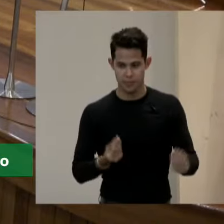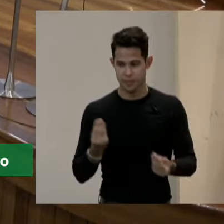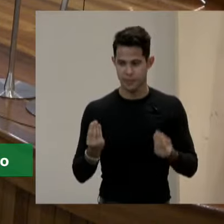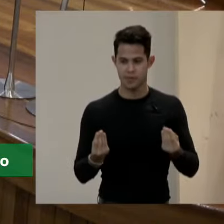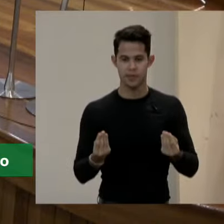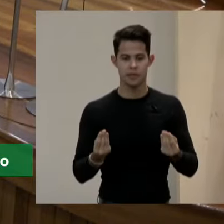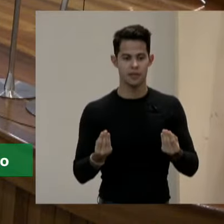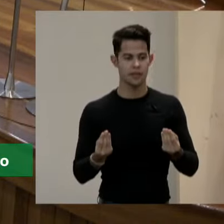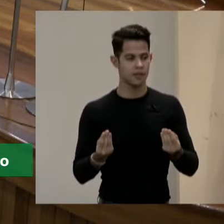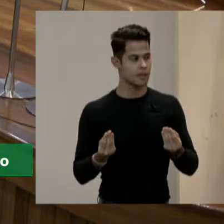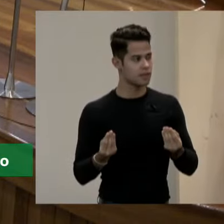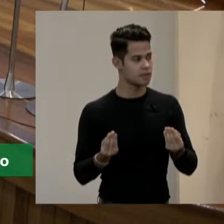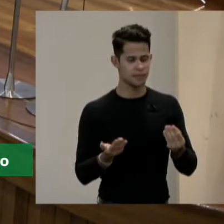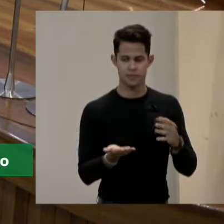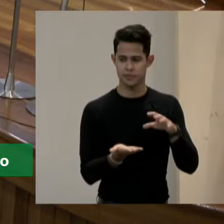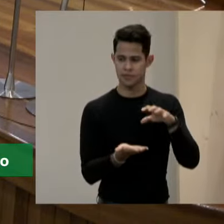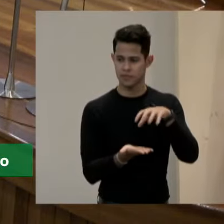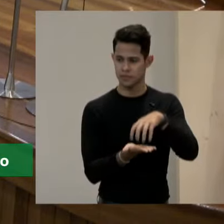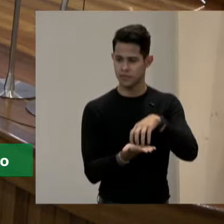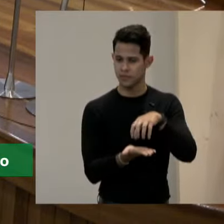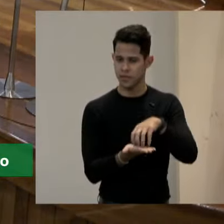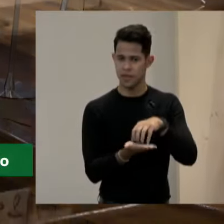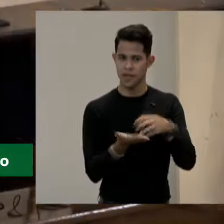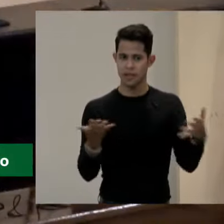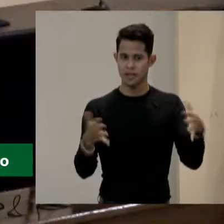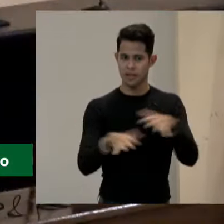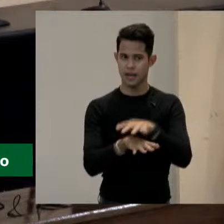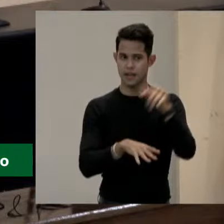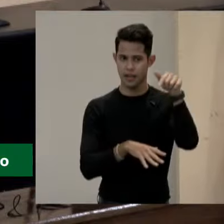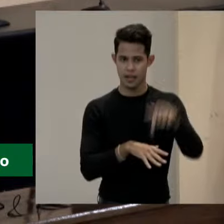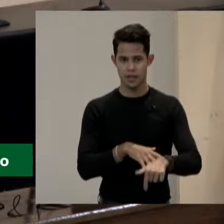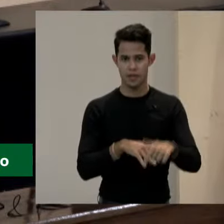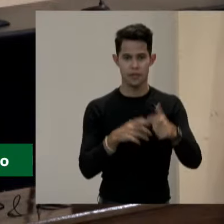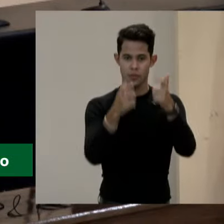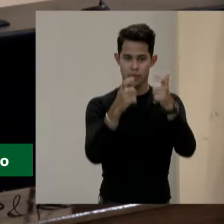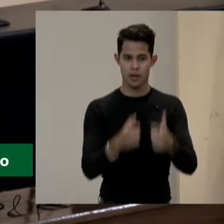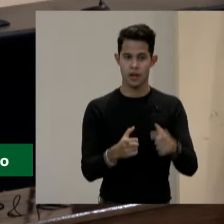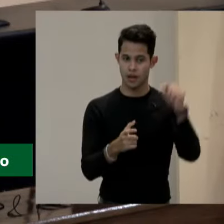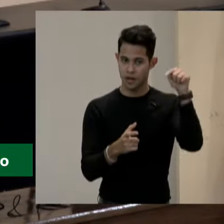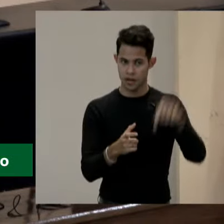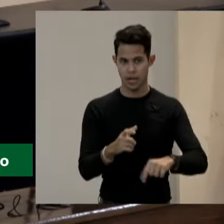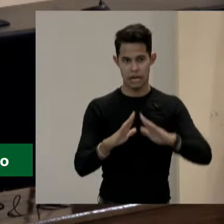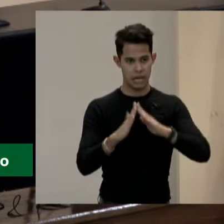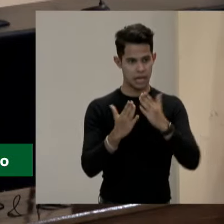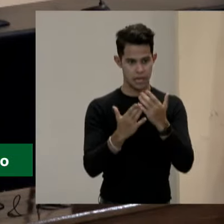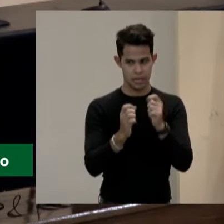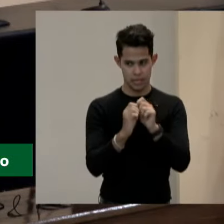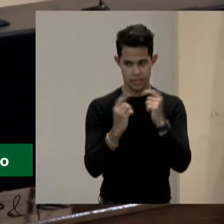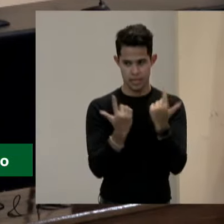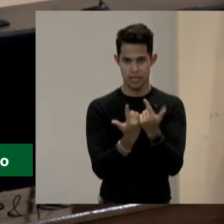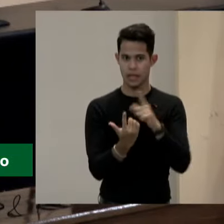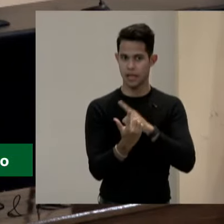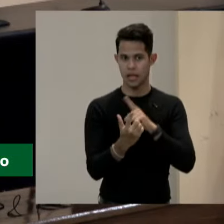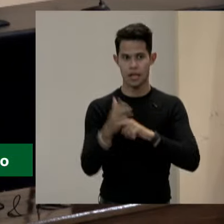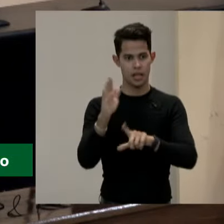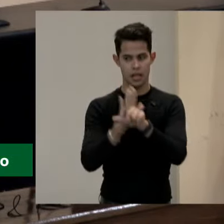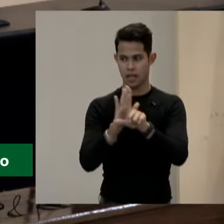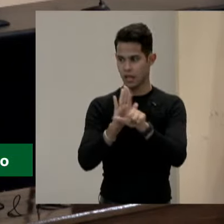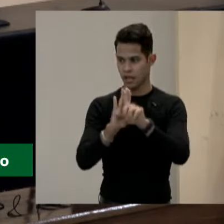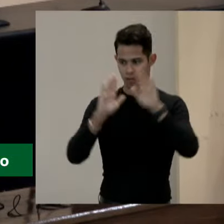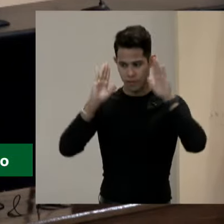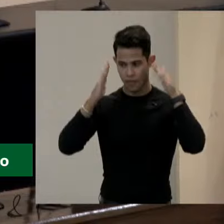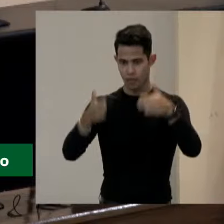extremamente estratégico para a inclusão. É daqui que saem grandes diretrizes para o Estado